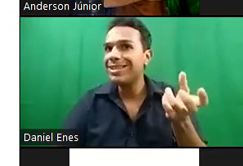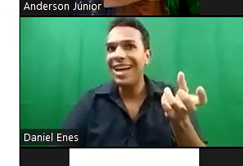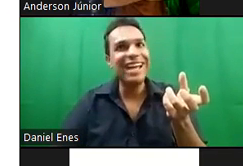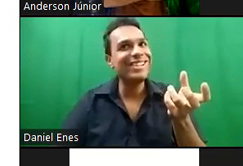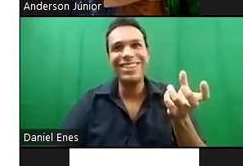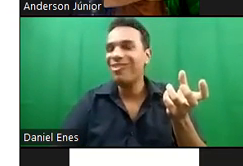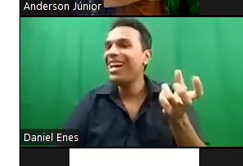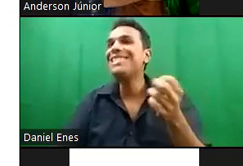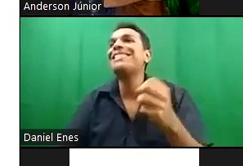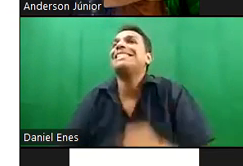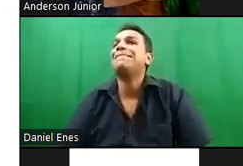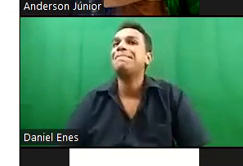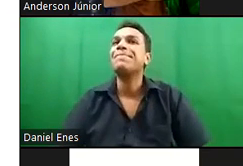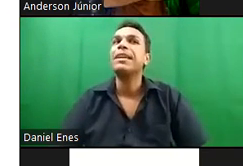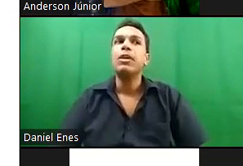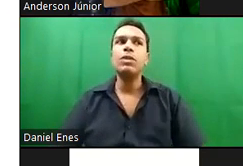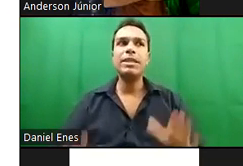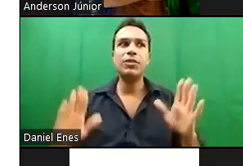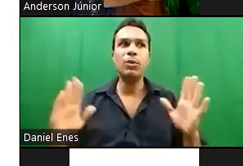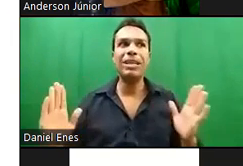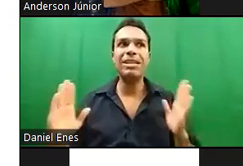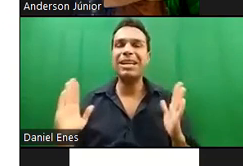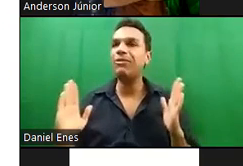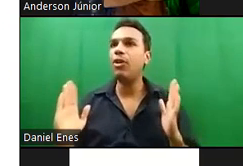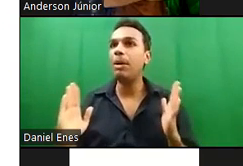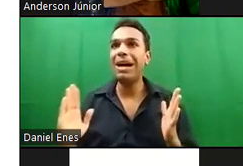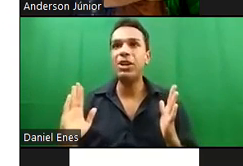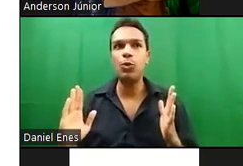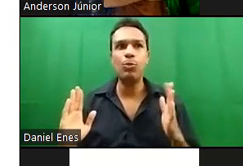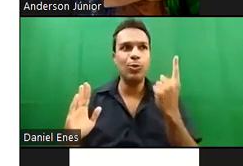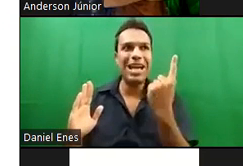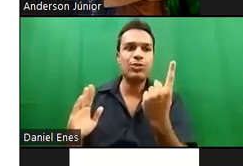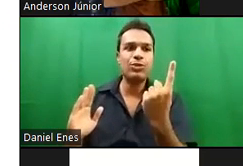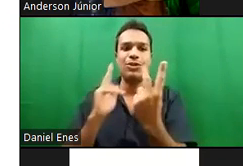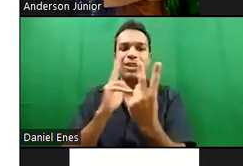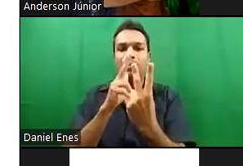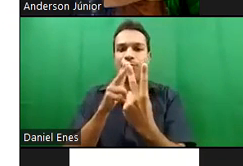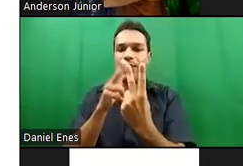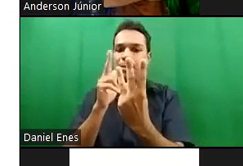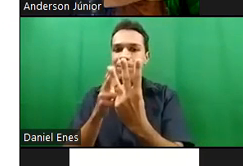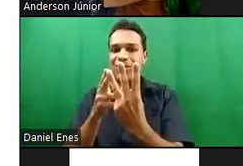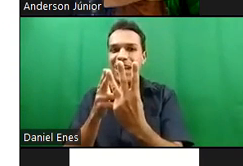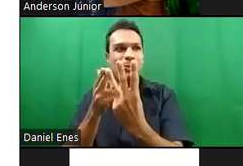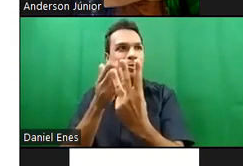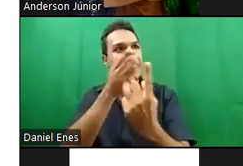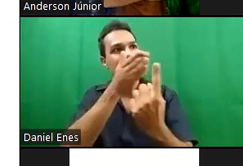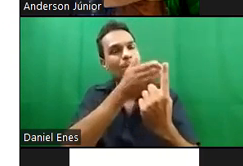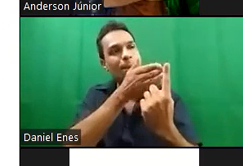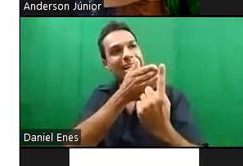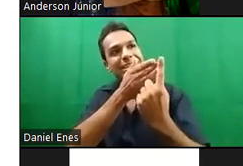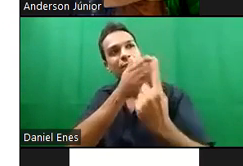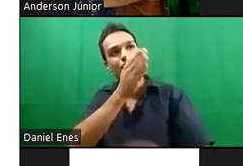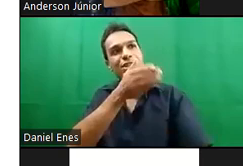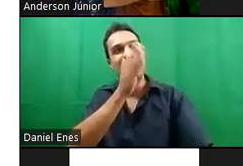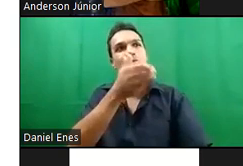de sinais, não é assim. Vocês vão perceber que a forma mais comum não é sujeito, verbo, objeto, mas como